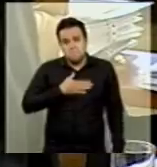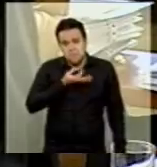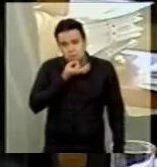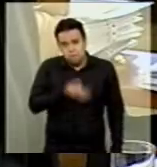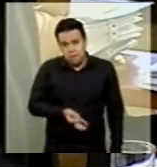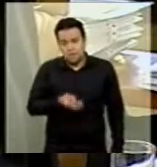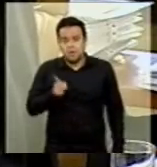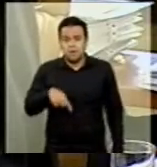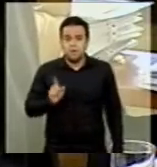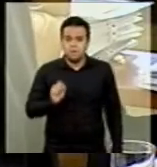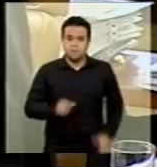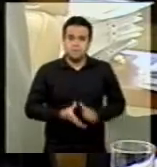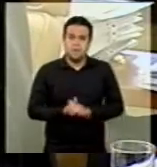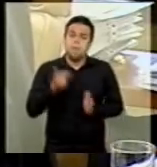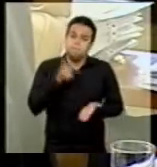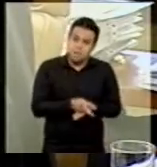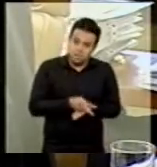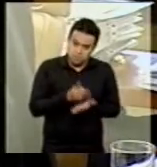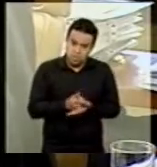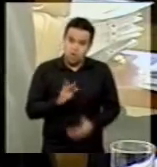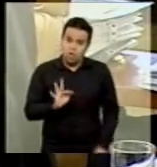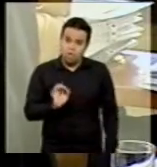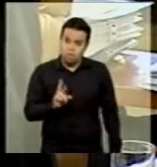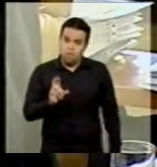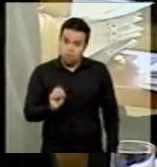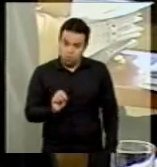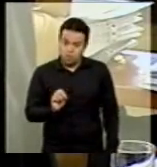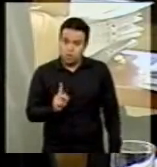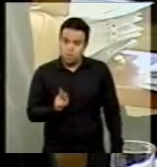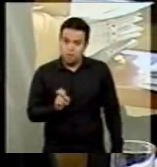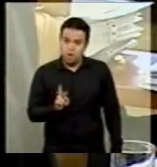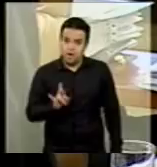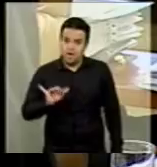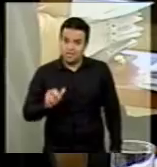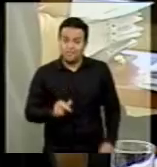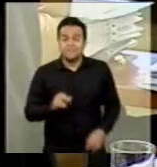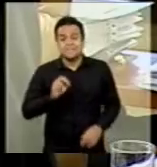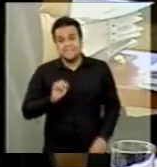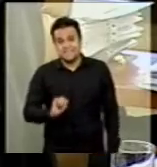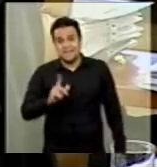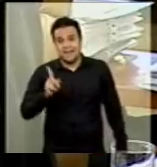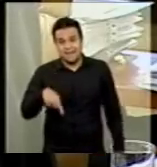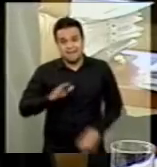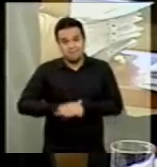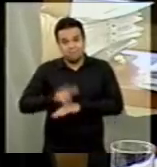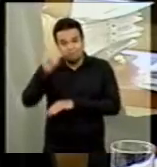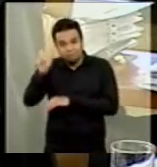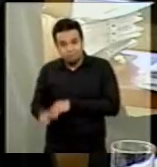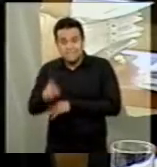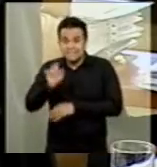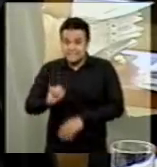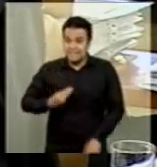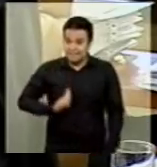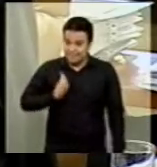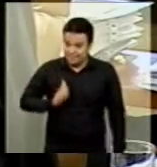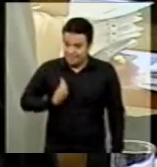a manutenção do foro por prerrogativa de função dos parlamentares nos atos por ele praticados durante